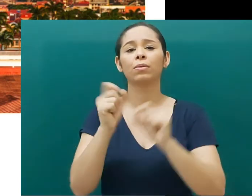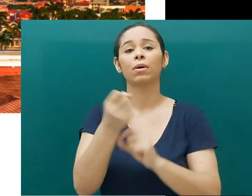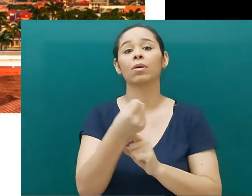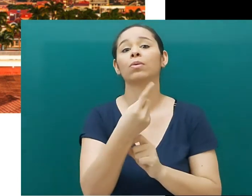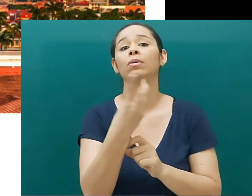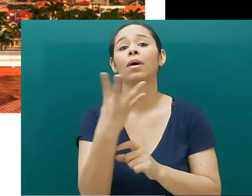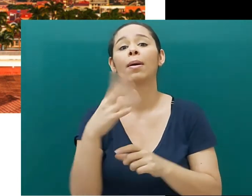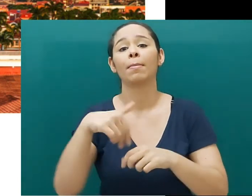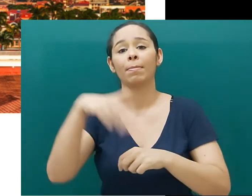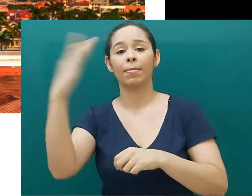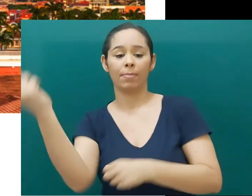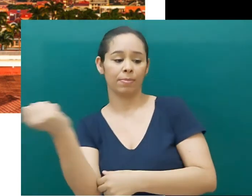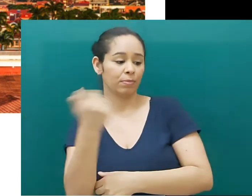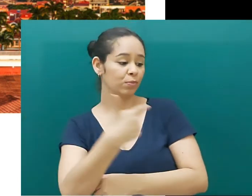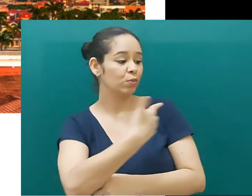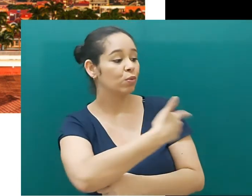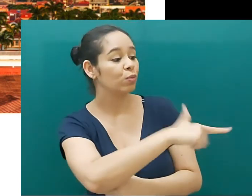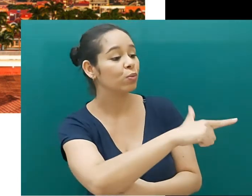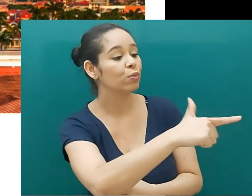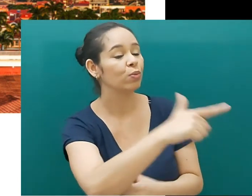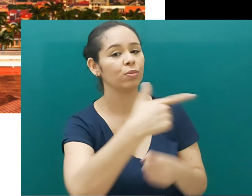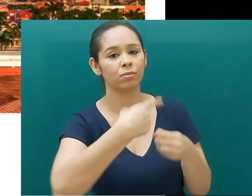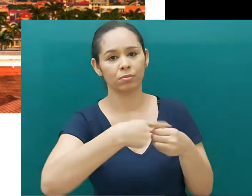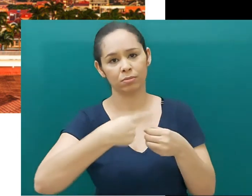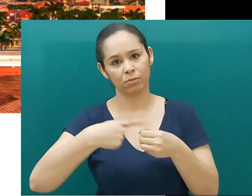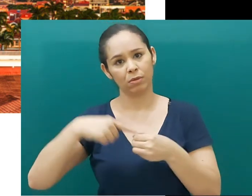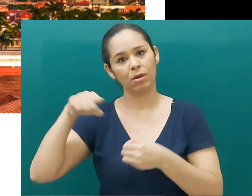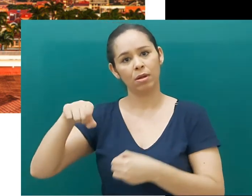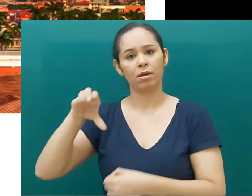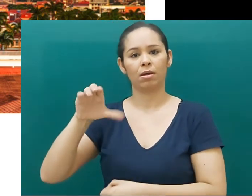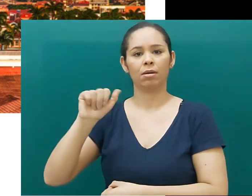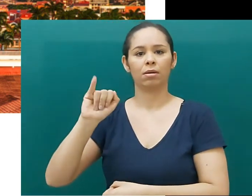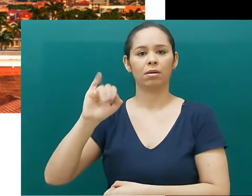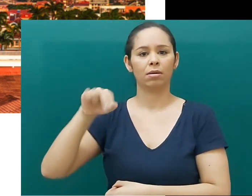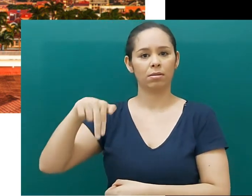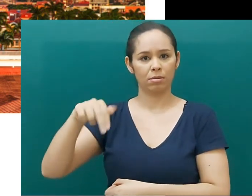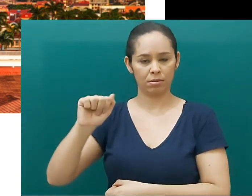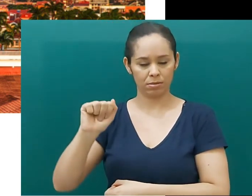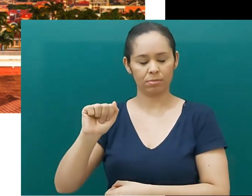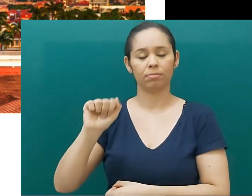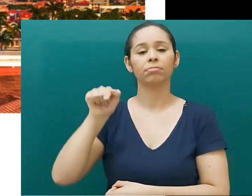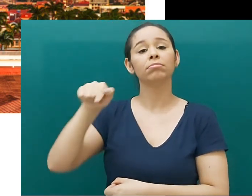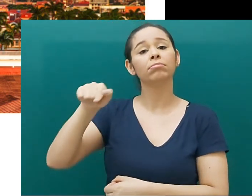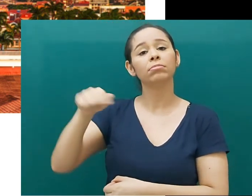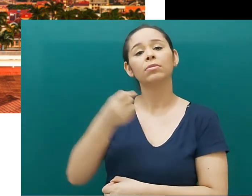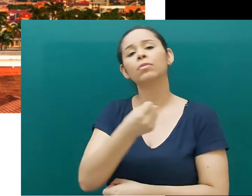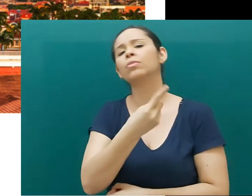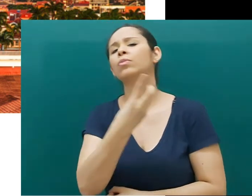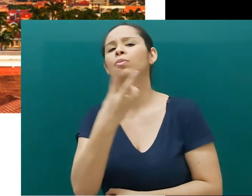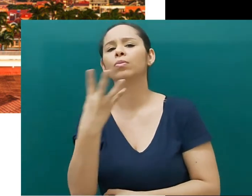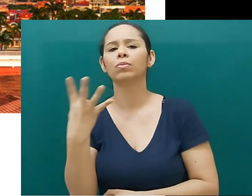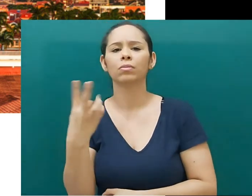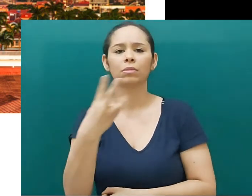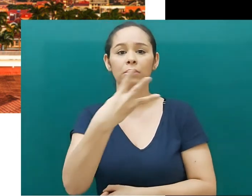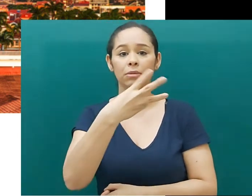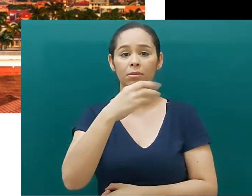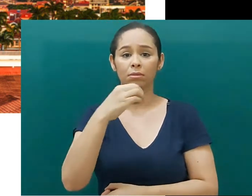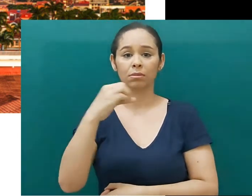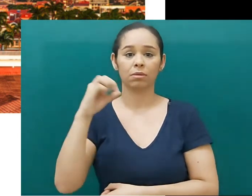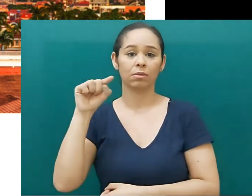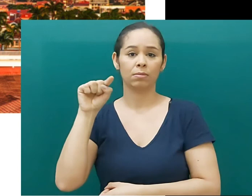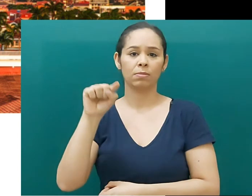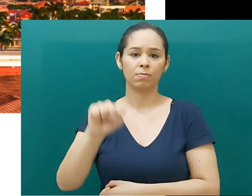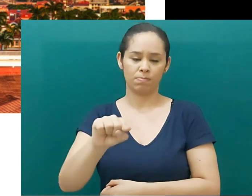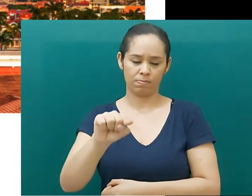número de habitantes da Guiana Francesa, né? A Guiana em si ela tem em torno de 300 mil